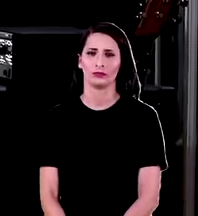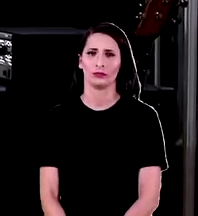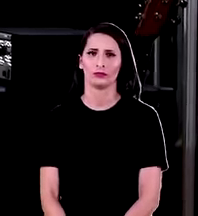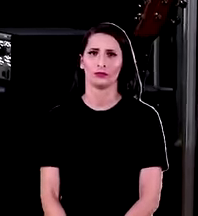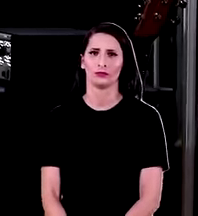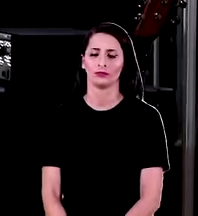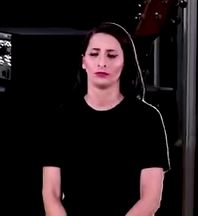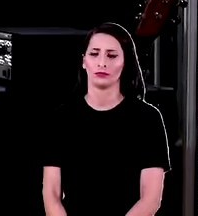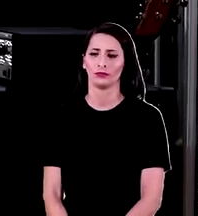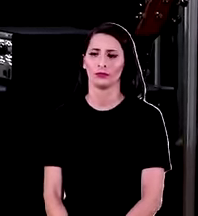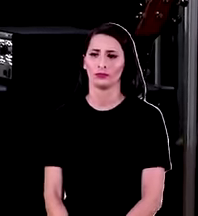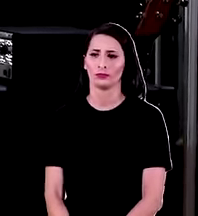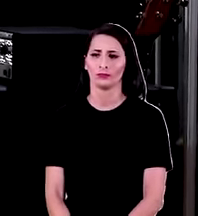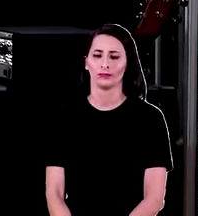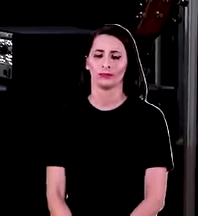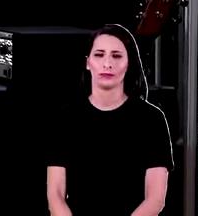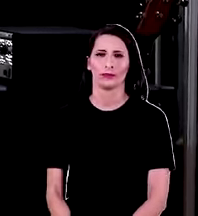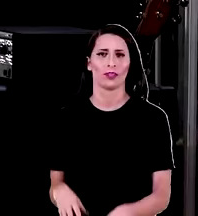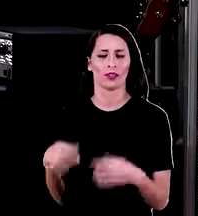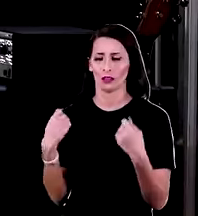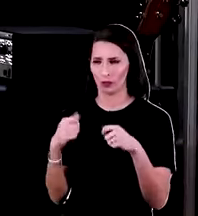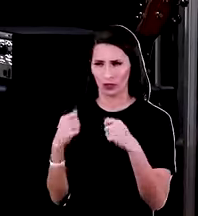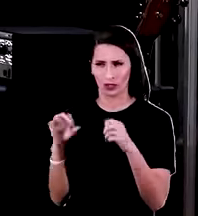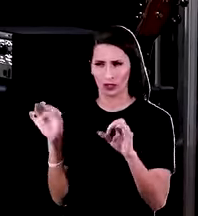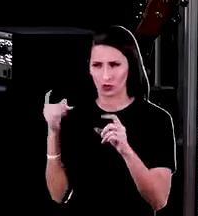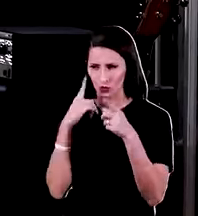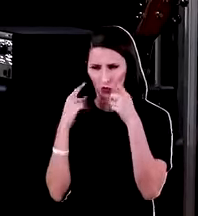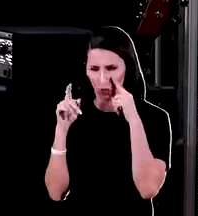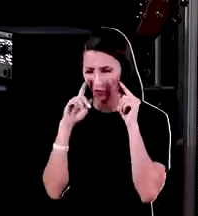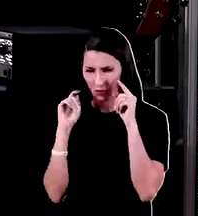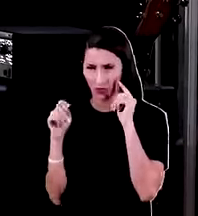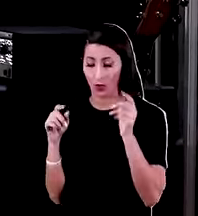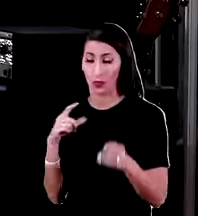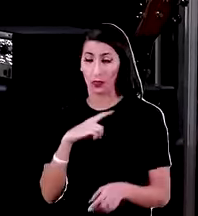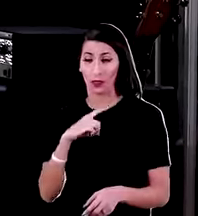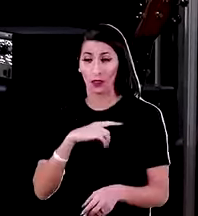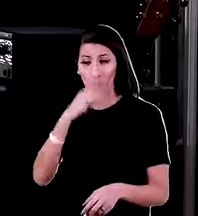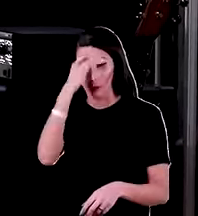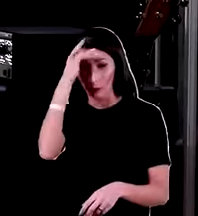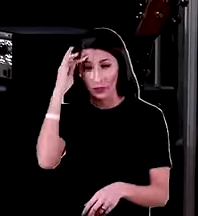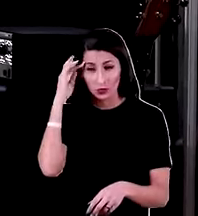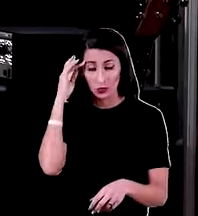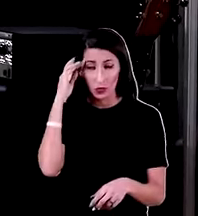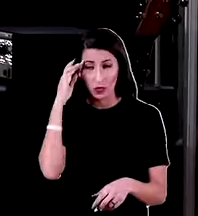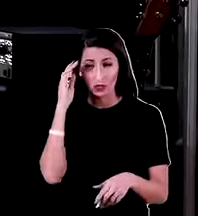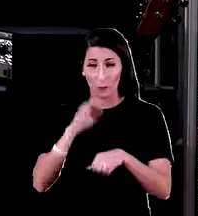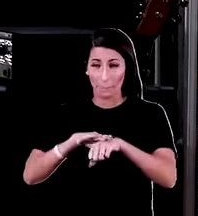Não adianta não ficar chorando, não. E tem gente que tá passando por coisa muito pior do que você.